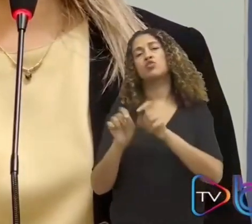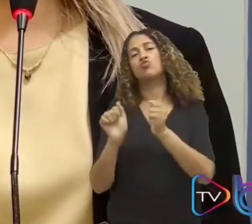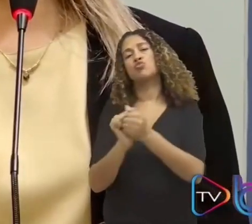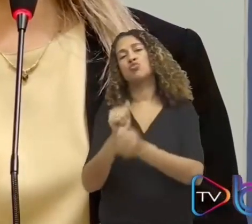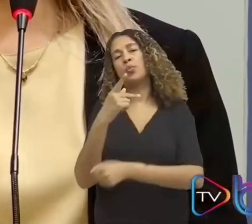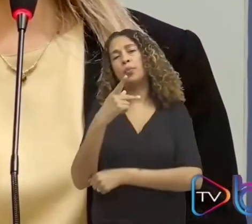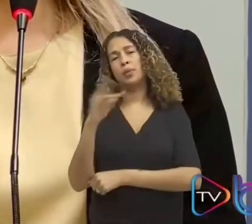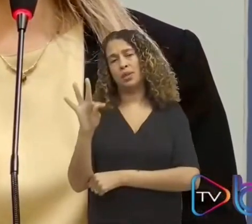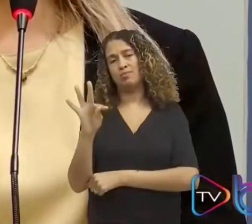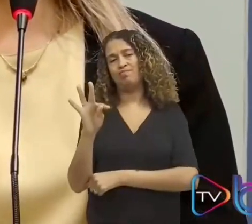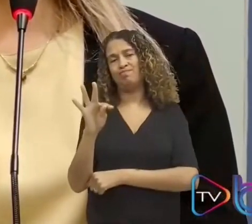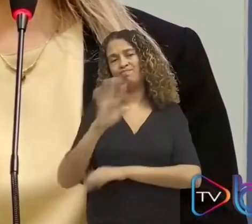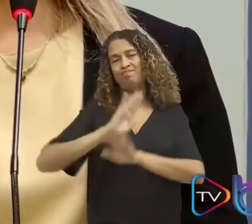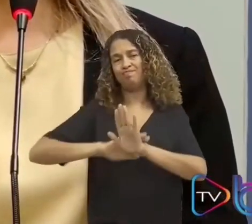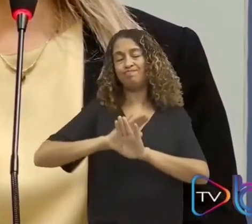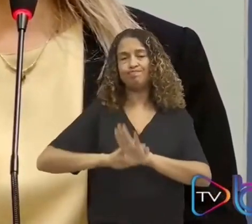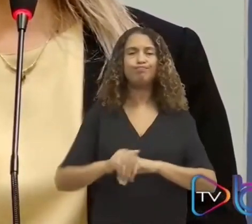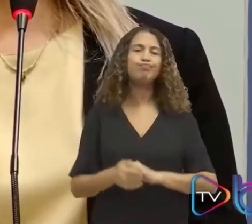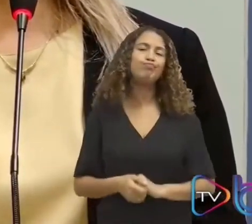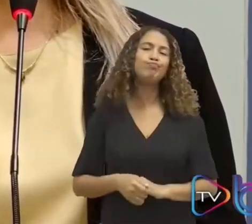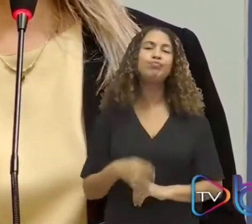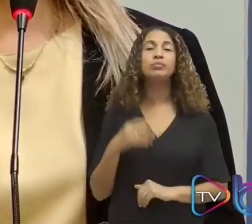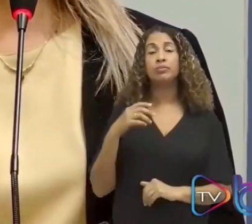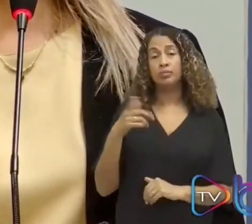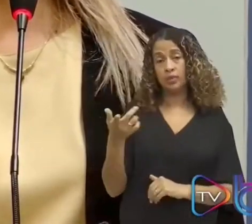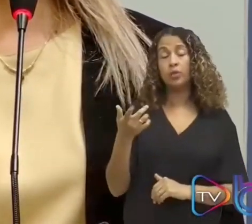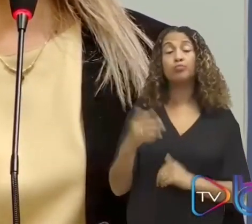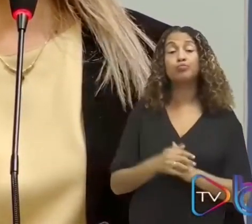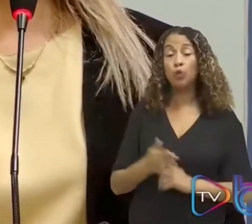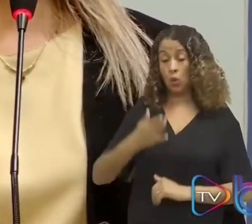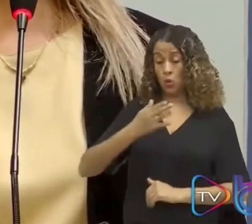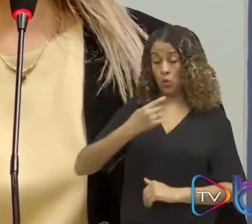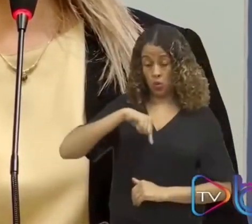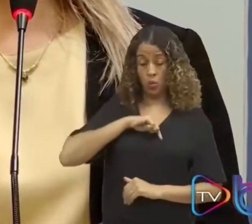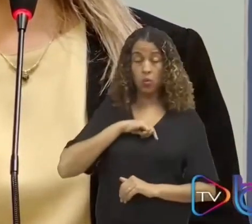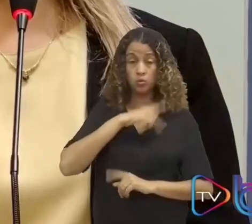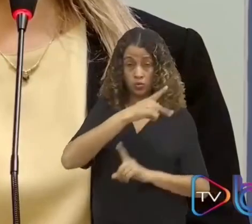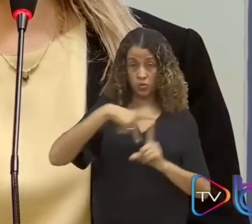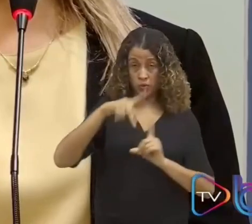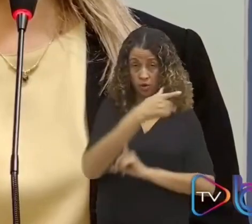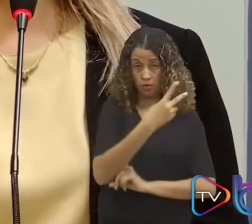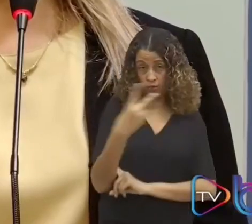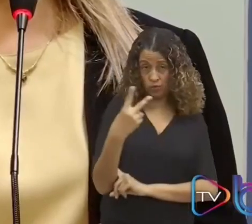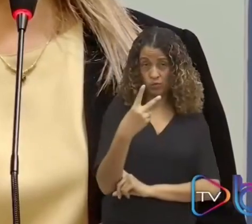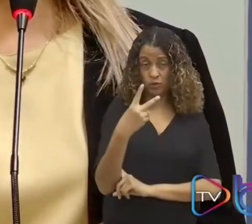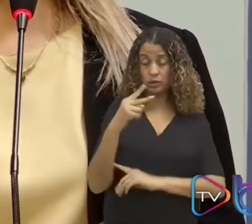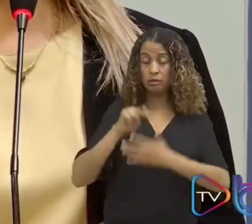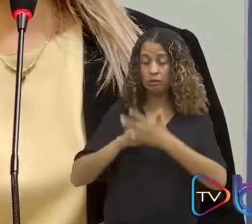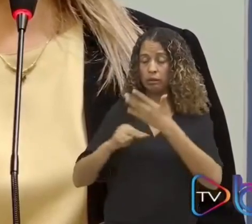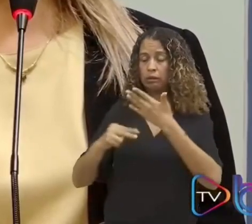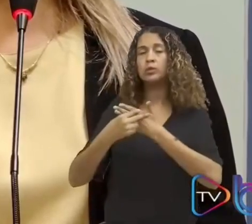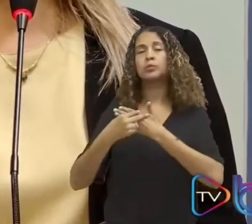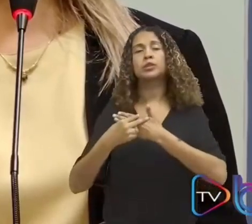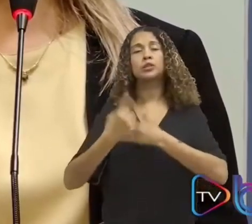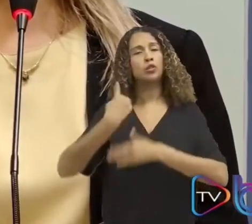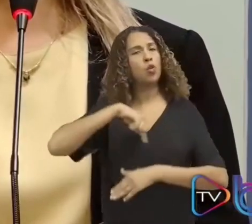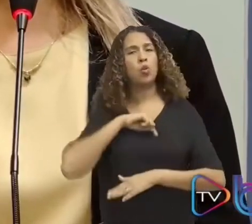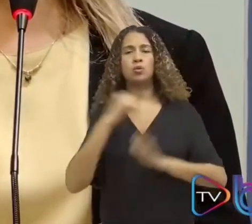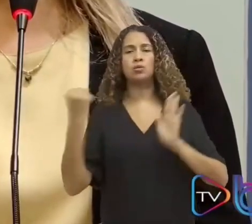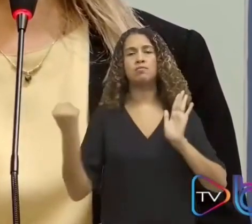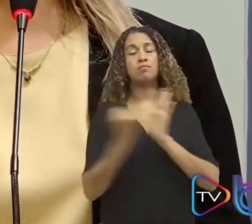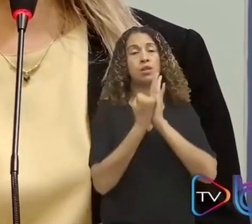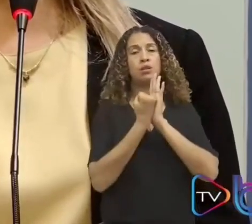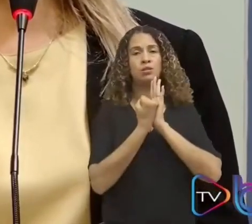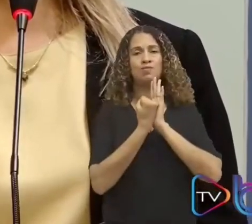Candidata Eliane, no plano 22, que é o nosso plano, a transparência será a marca do nosso governo. Tolerância zero para a